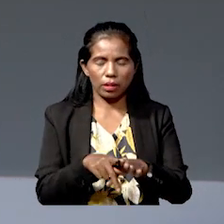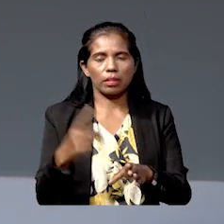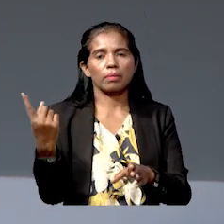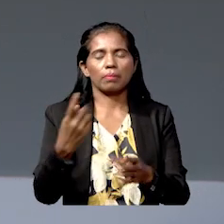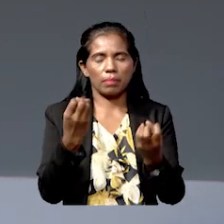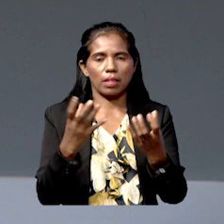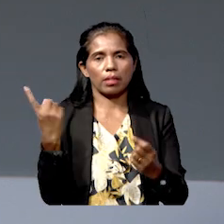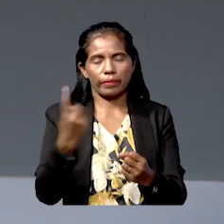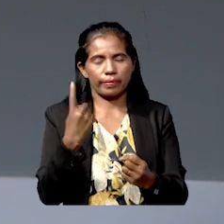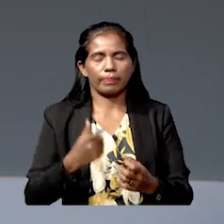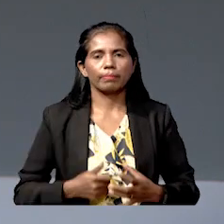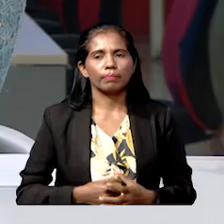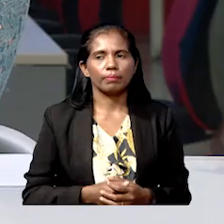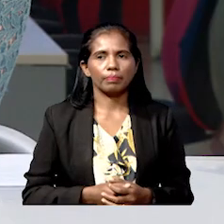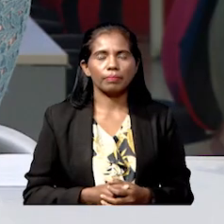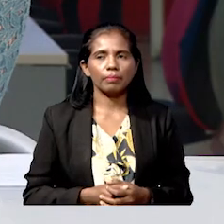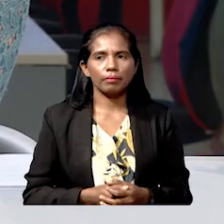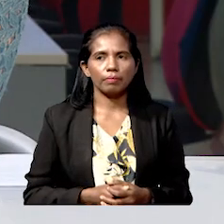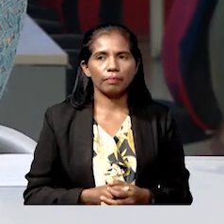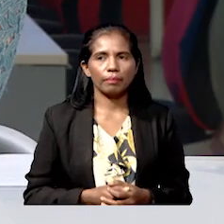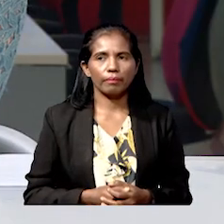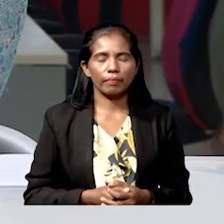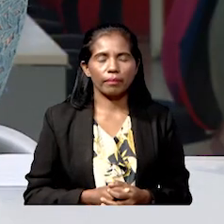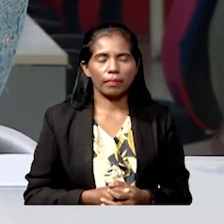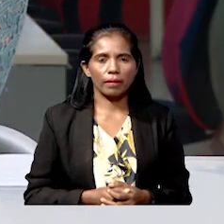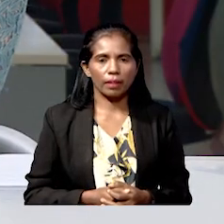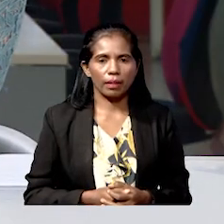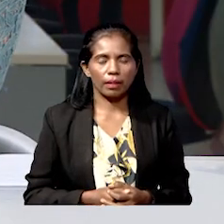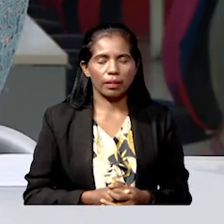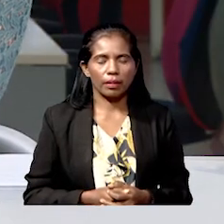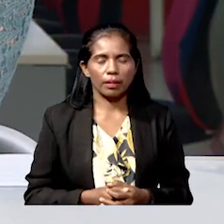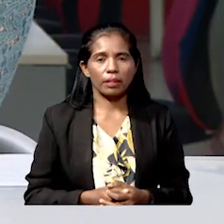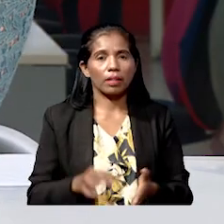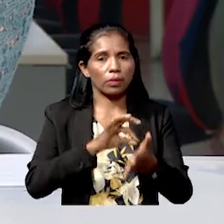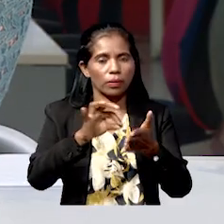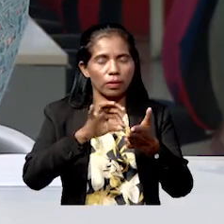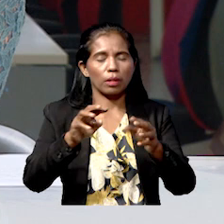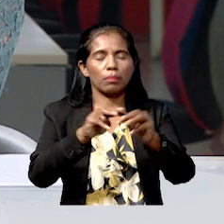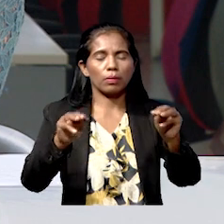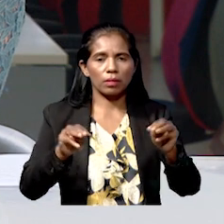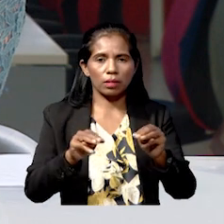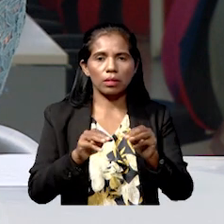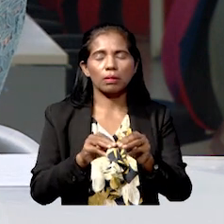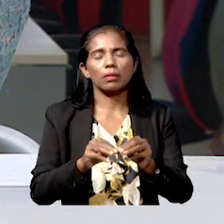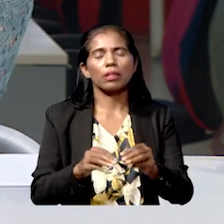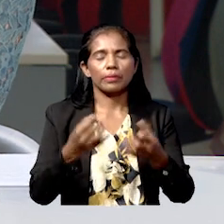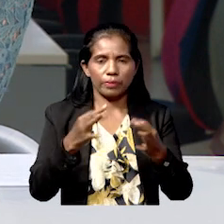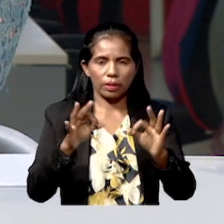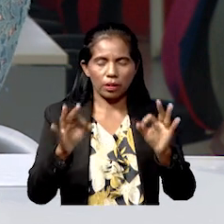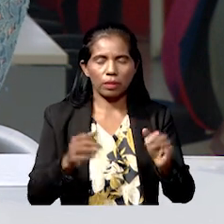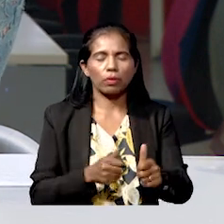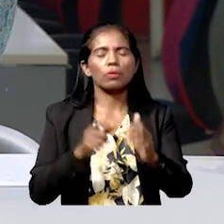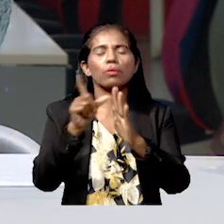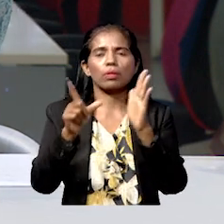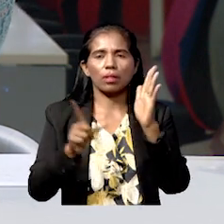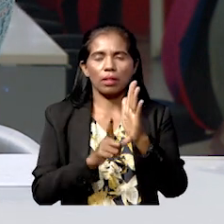né? E o apuramento municipal não terminou, né? Onde o processo de apuramento nacional não terminou? Bem, hira,